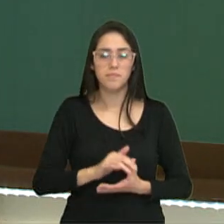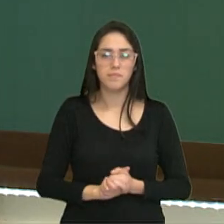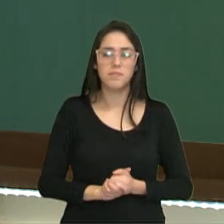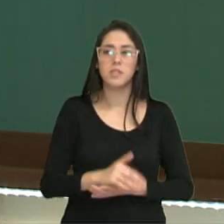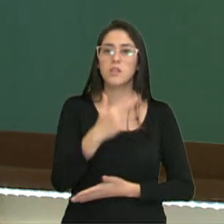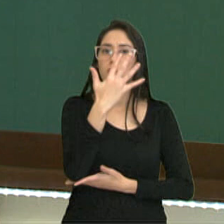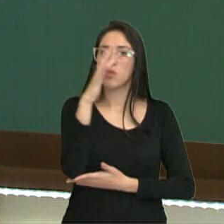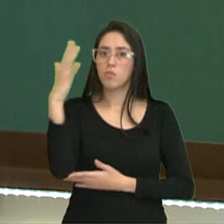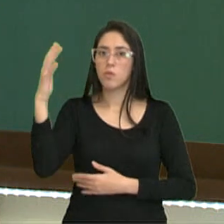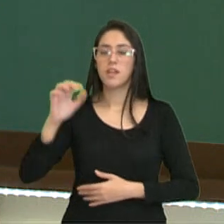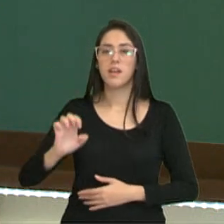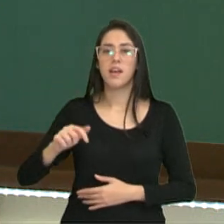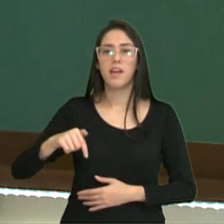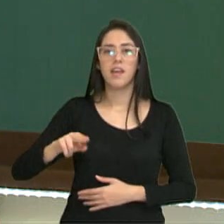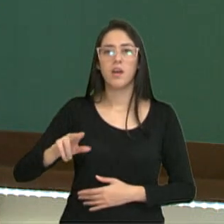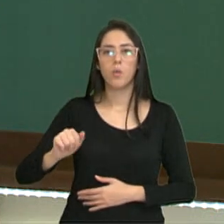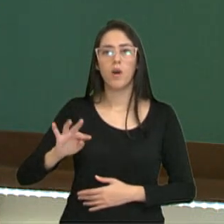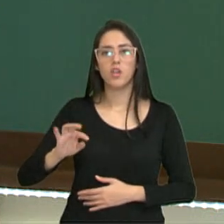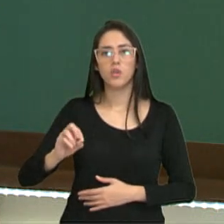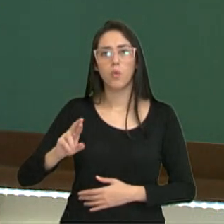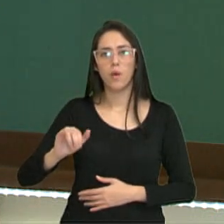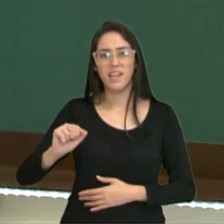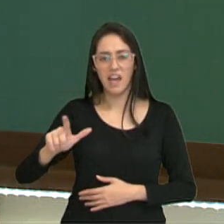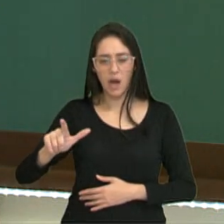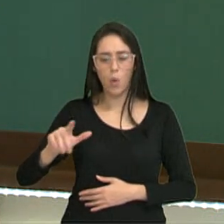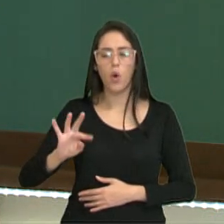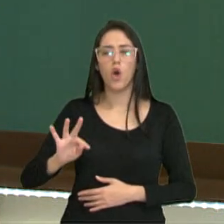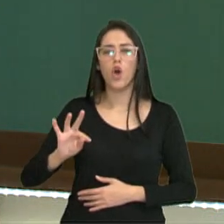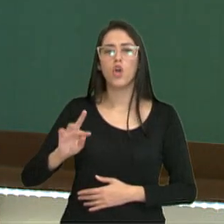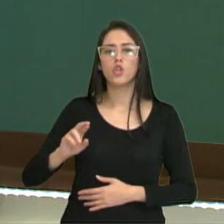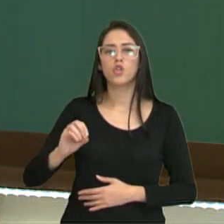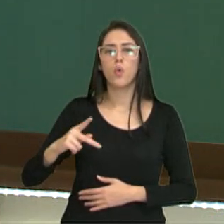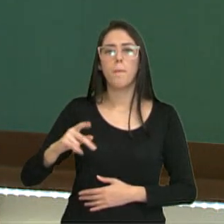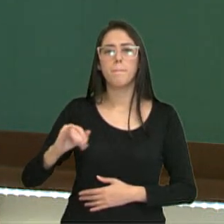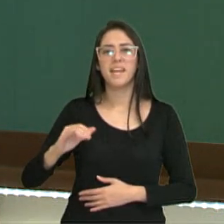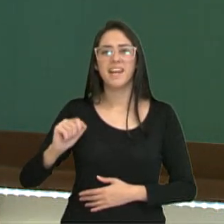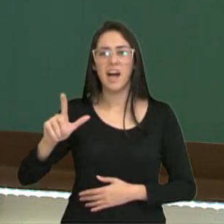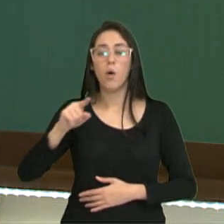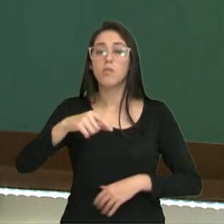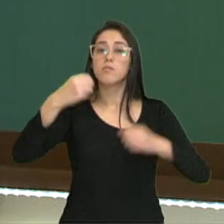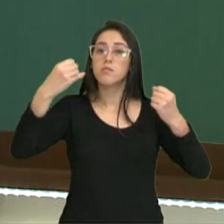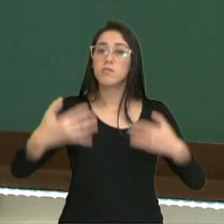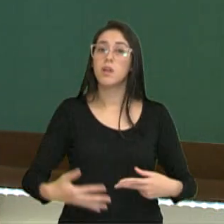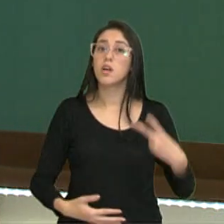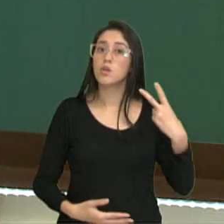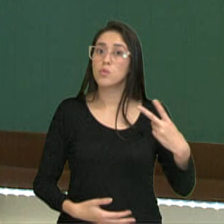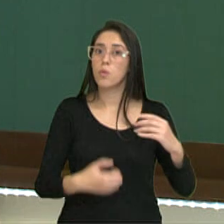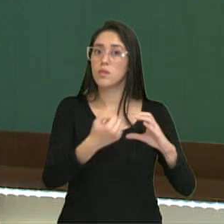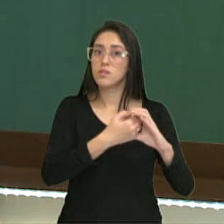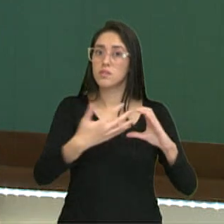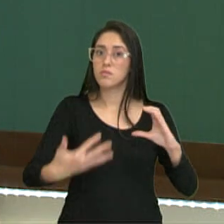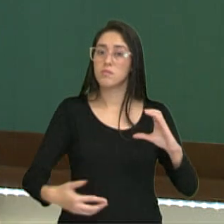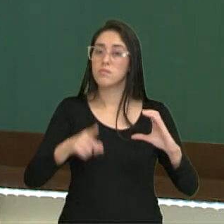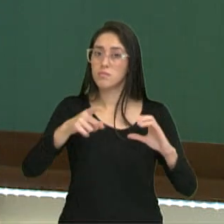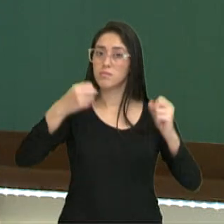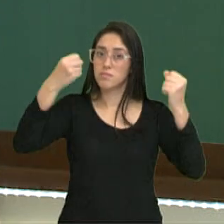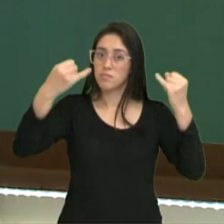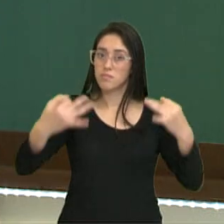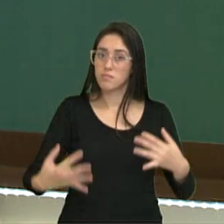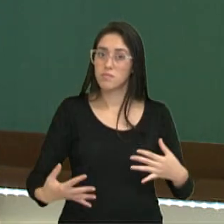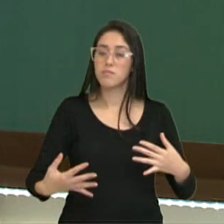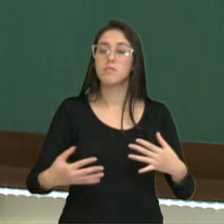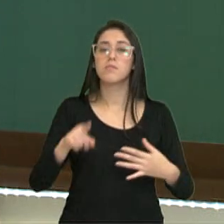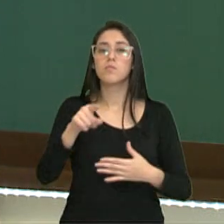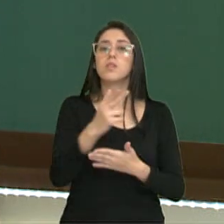florestas equatoriais e tropicais. Cite duas características, analisa bem, de cada uma delas e faça